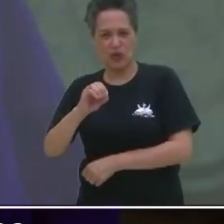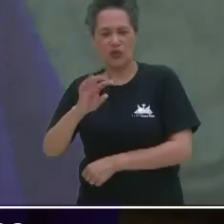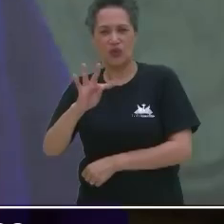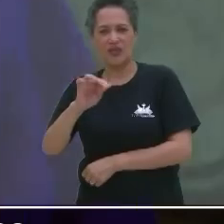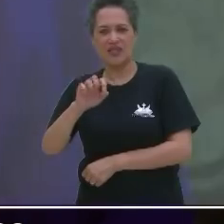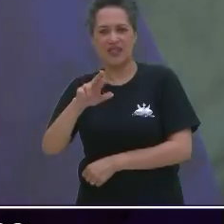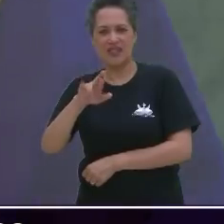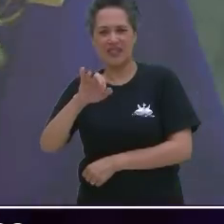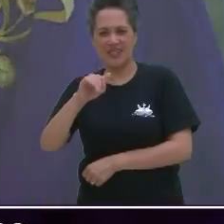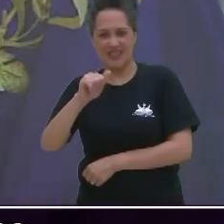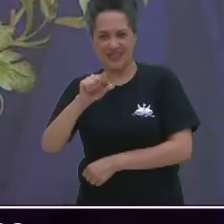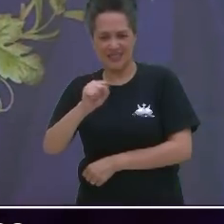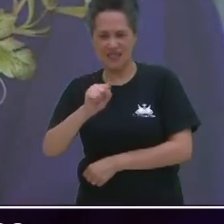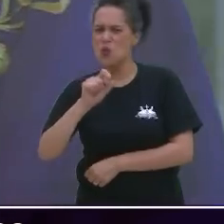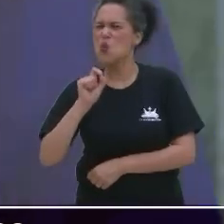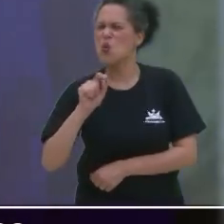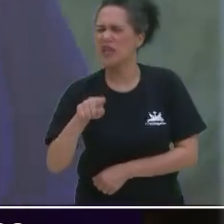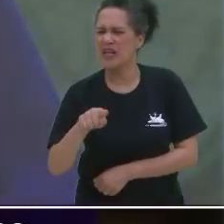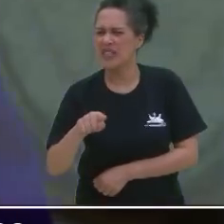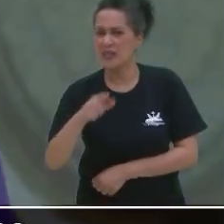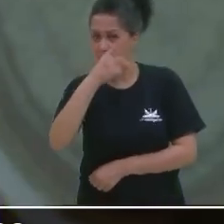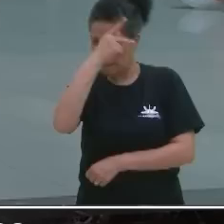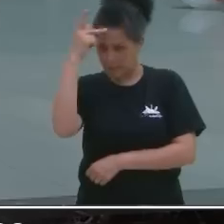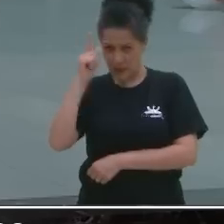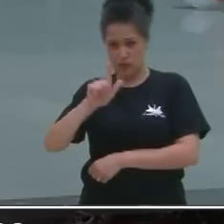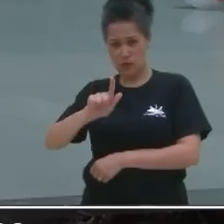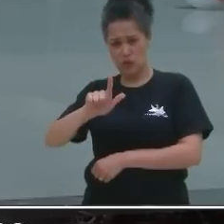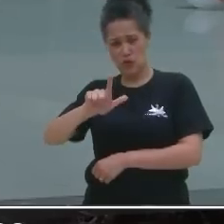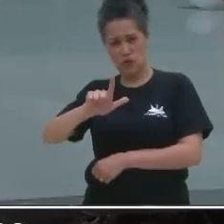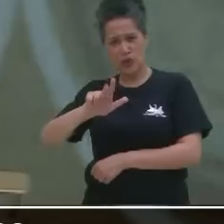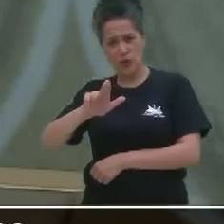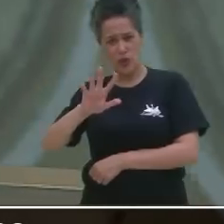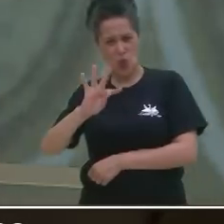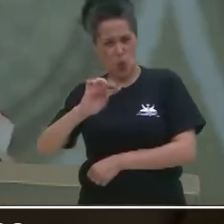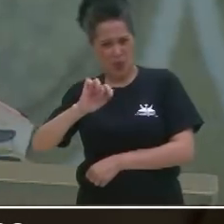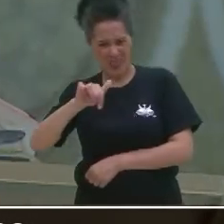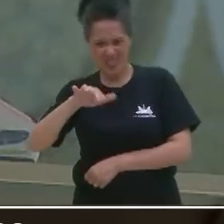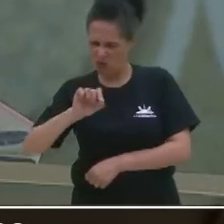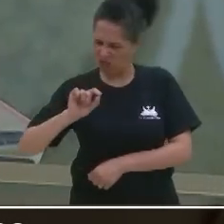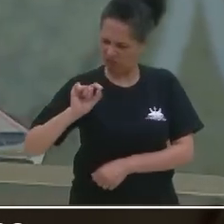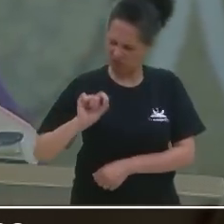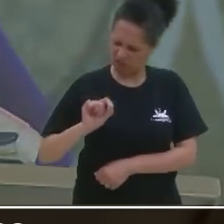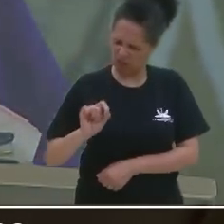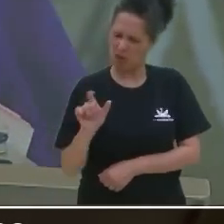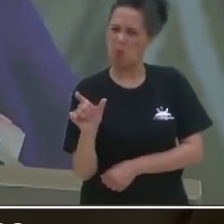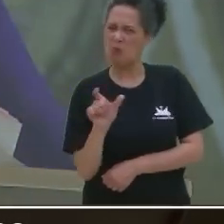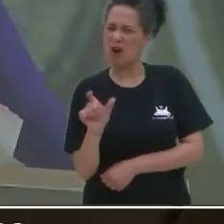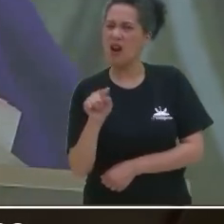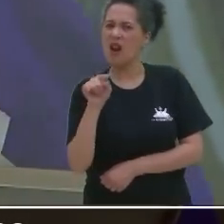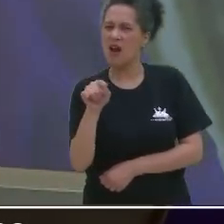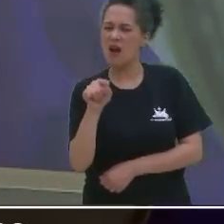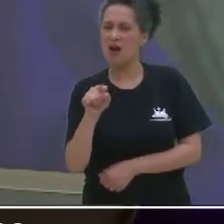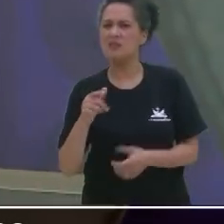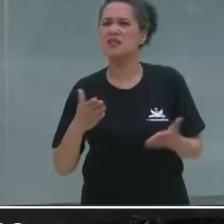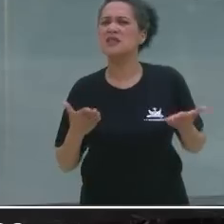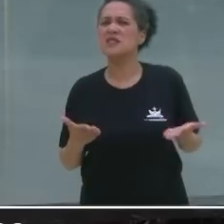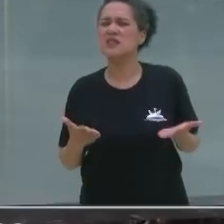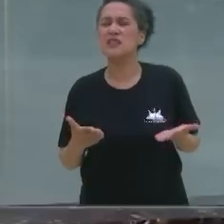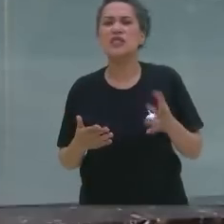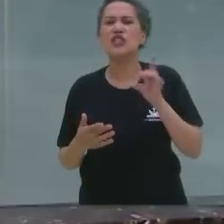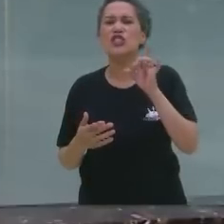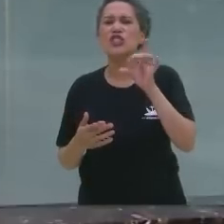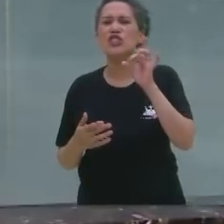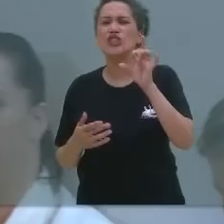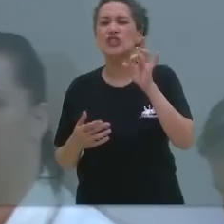pessoa glutão. Ele vai dizer: que é isso? É a pessoa que só encontra